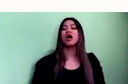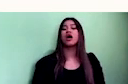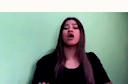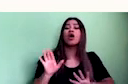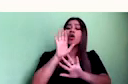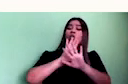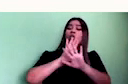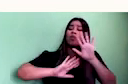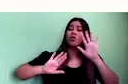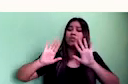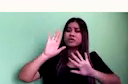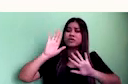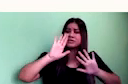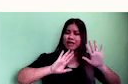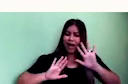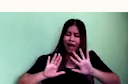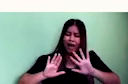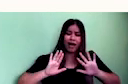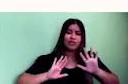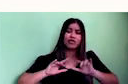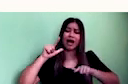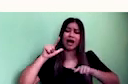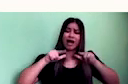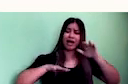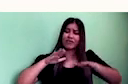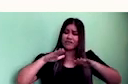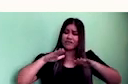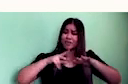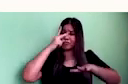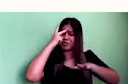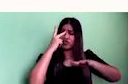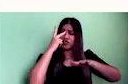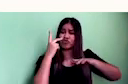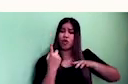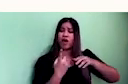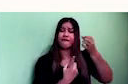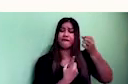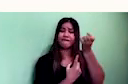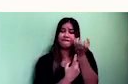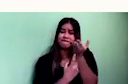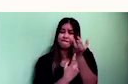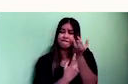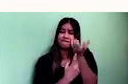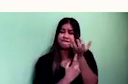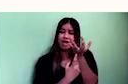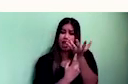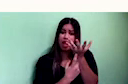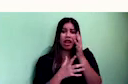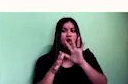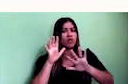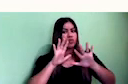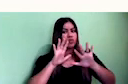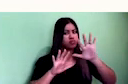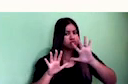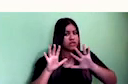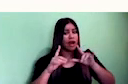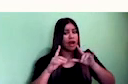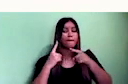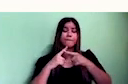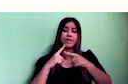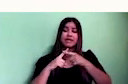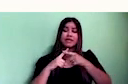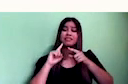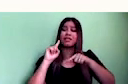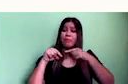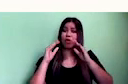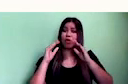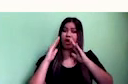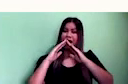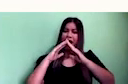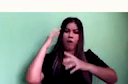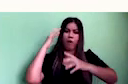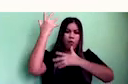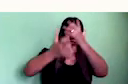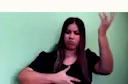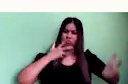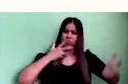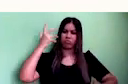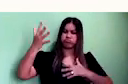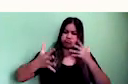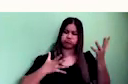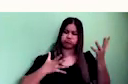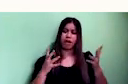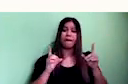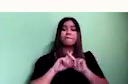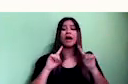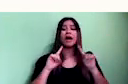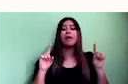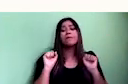embaixo, morro de medo de deixar isso aceso, sempre digo isso para as pessoas, né? Ou, se você não tem isso, você pode, inclusive, pôr uma